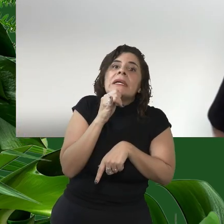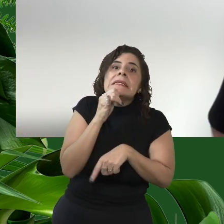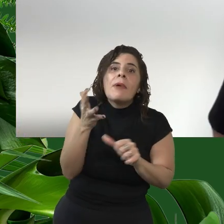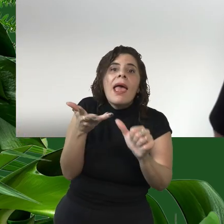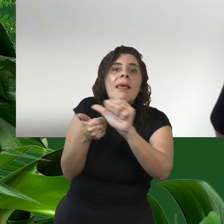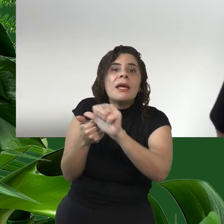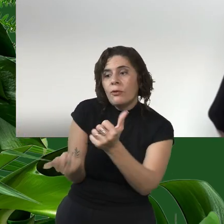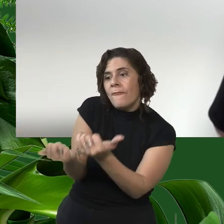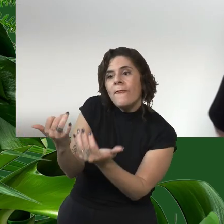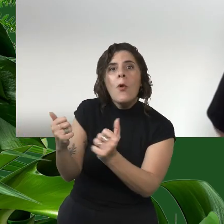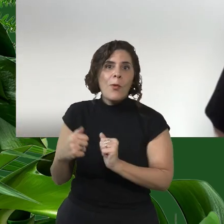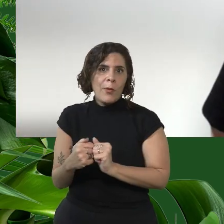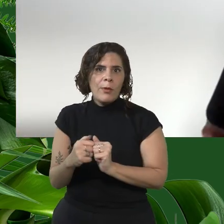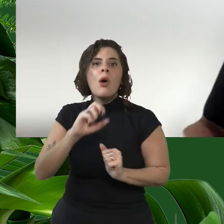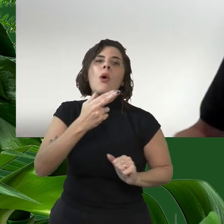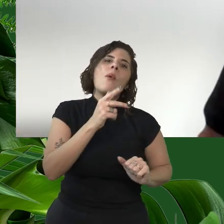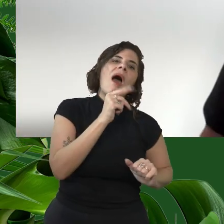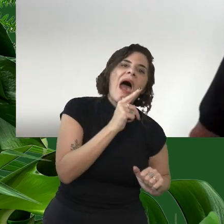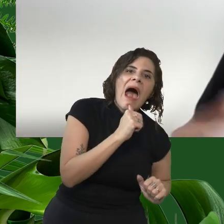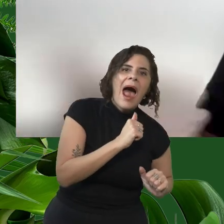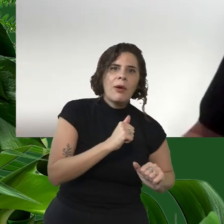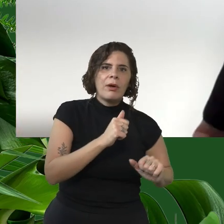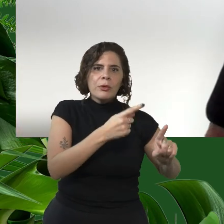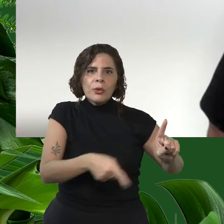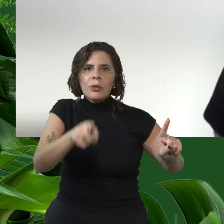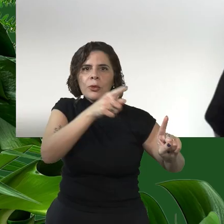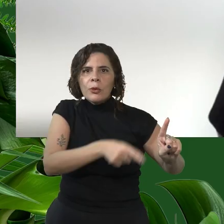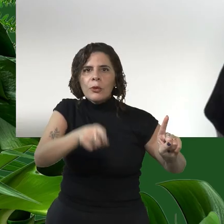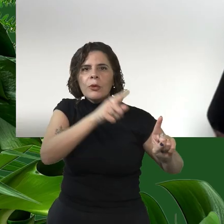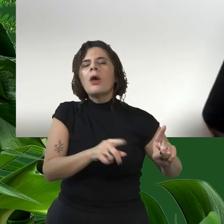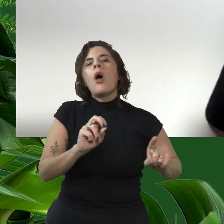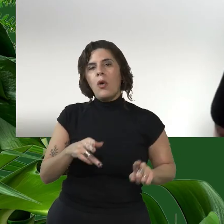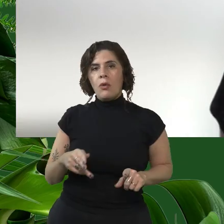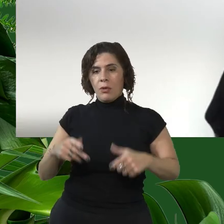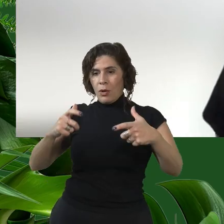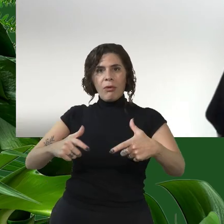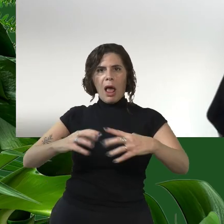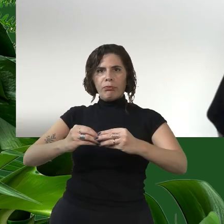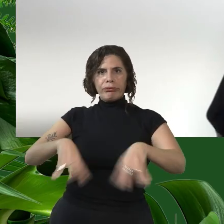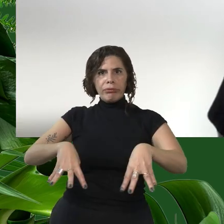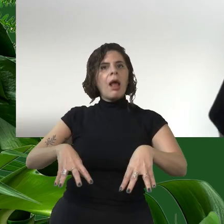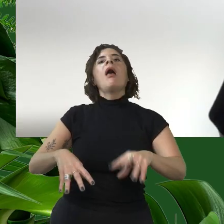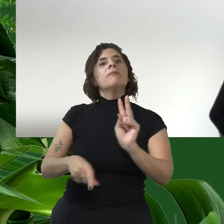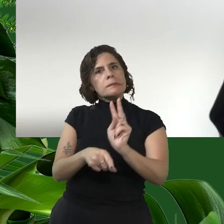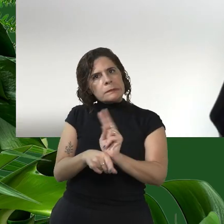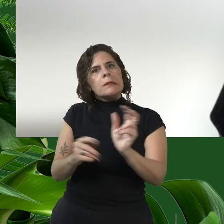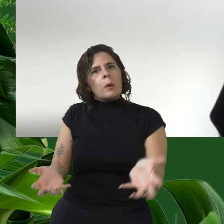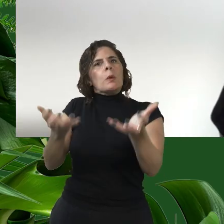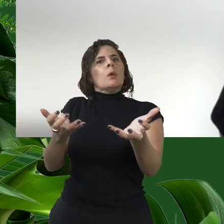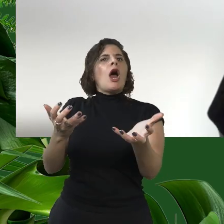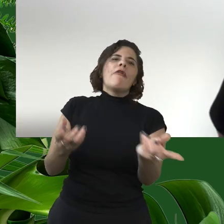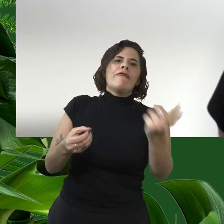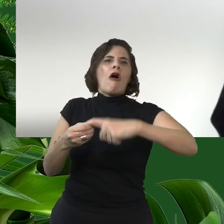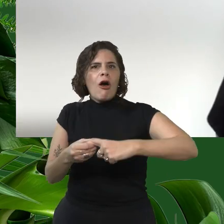recursos hídricos, né? Também com a restauração de áreas ou com a conservação e a criação de áreas